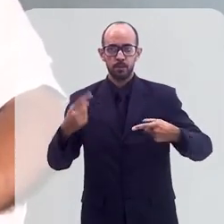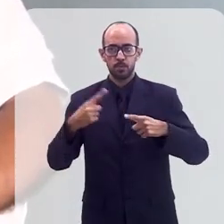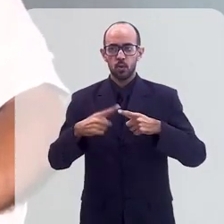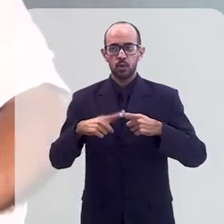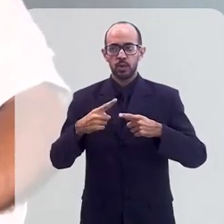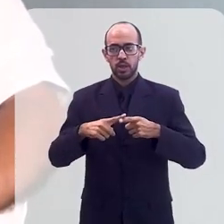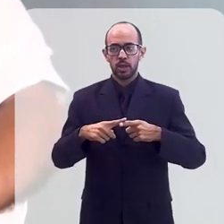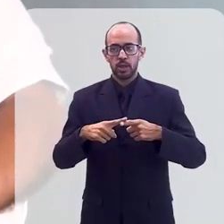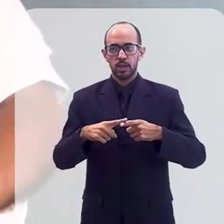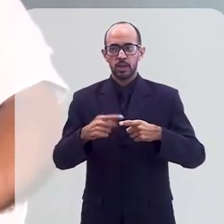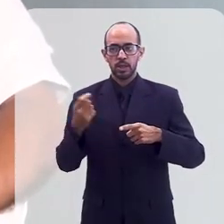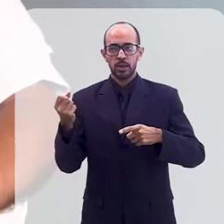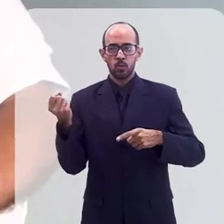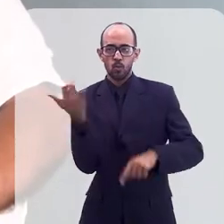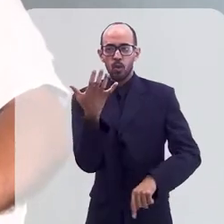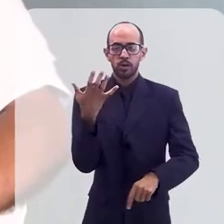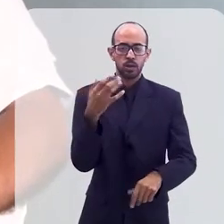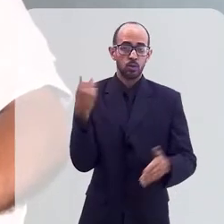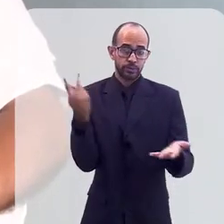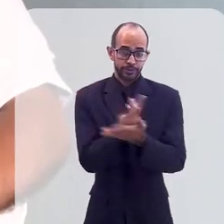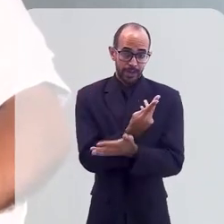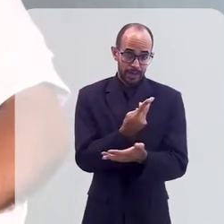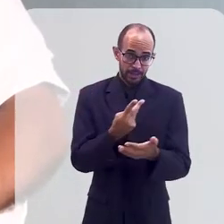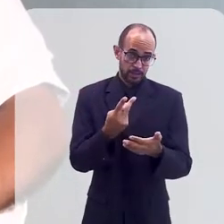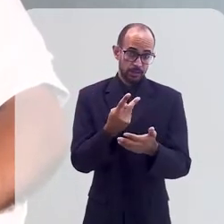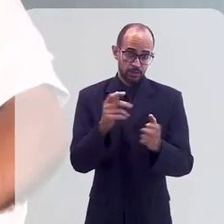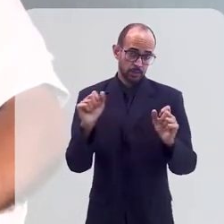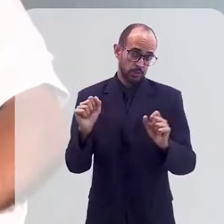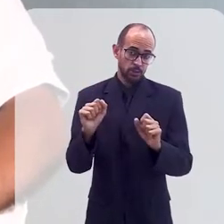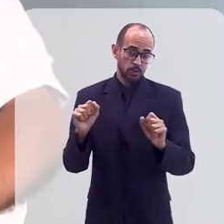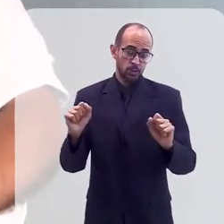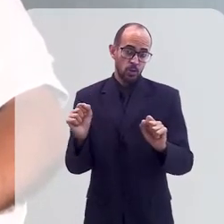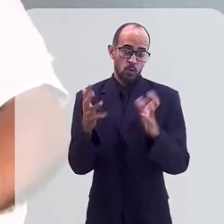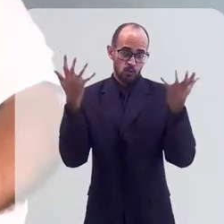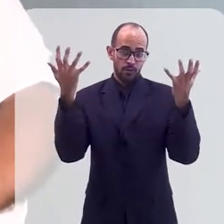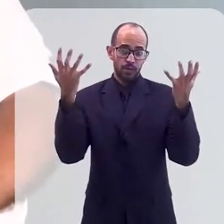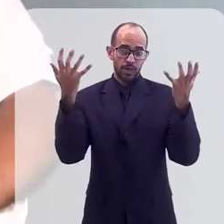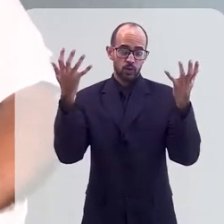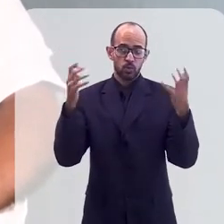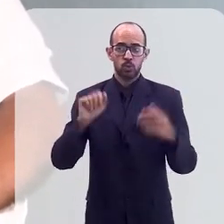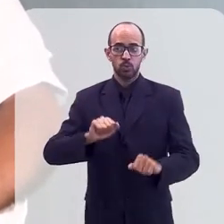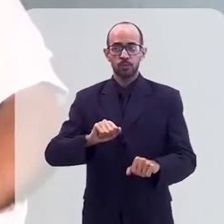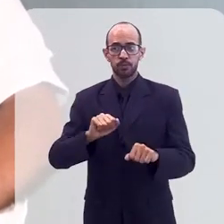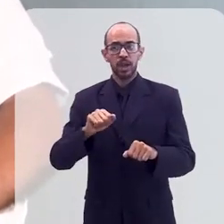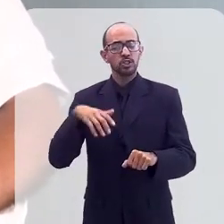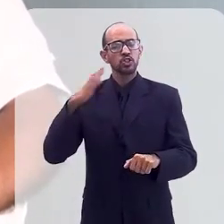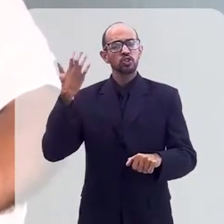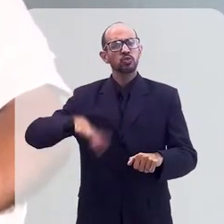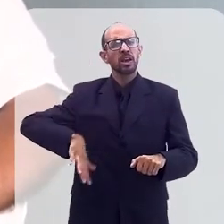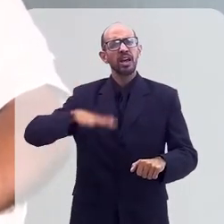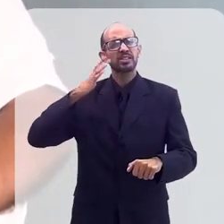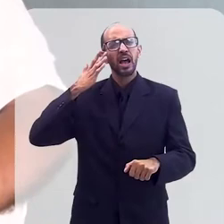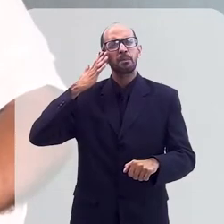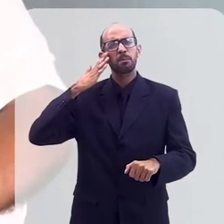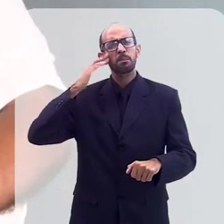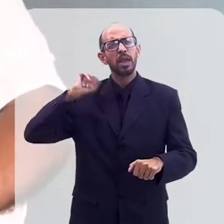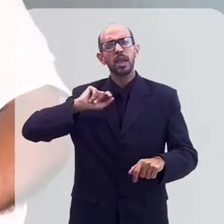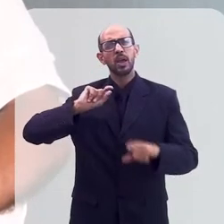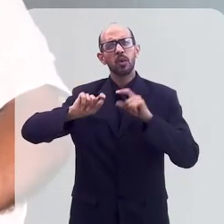Mas quando uma gira abre e a gente está com essa assistência lotada, a gente não procura saber a religião de ninguém que está